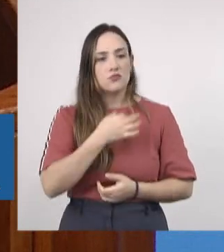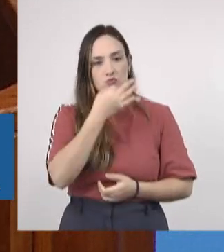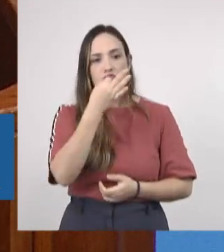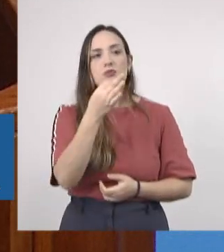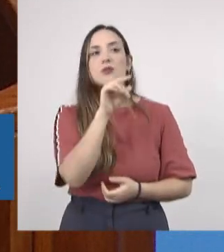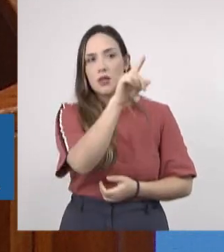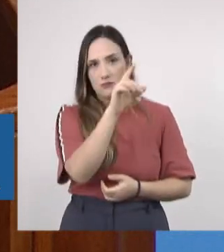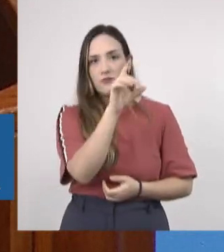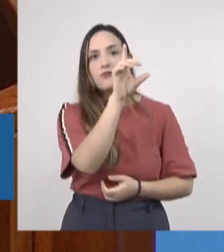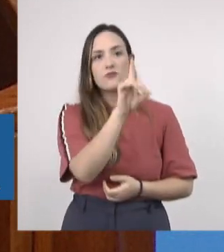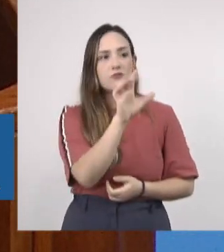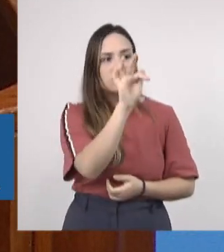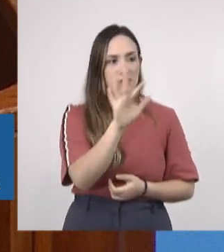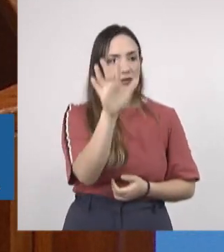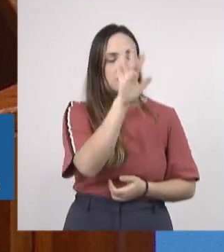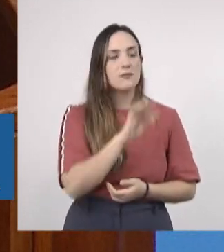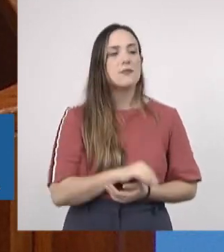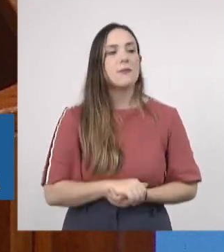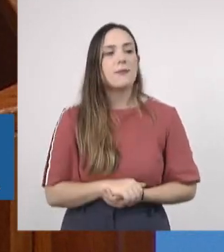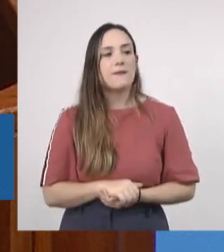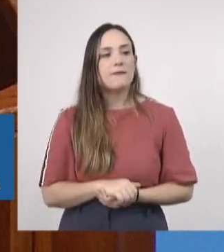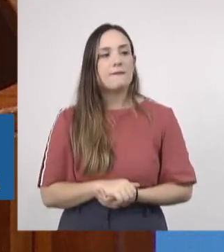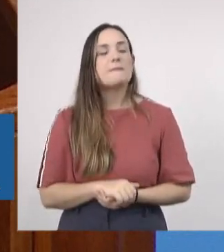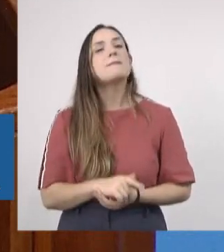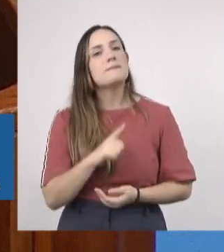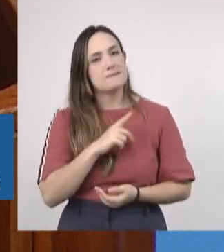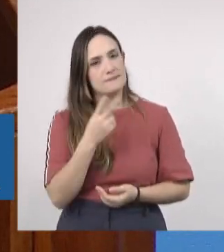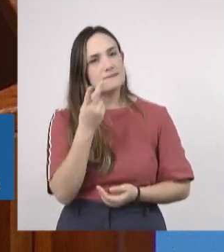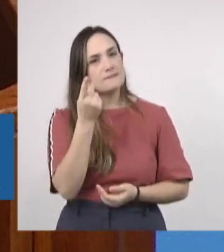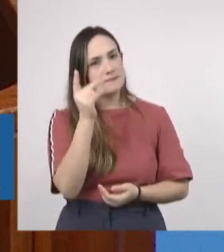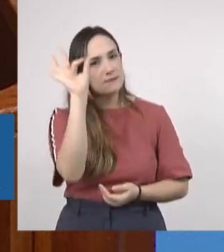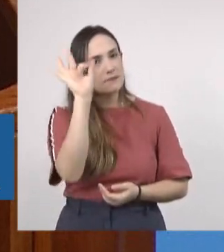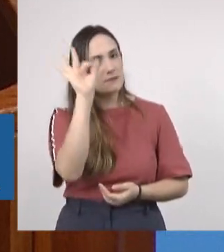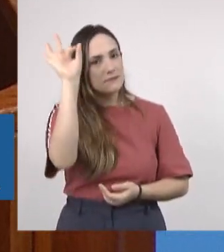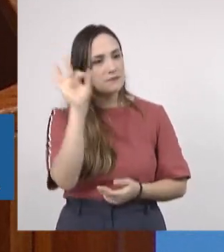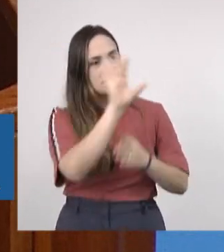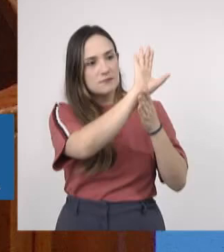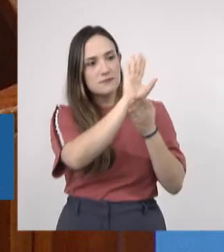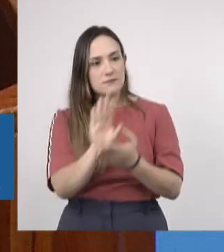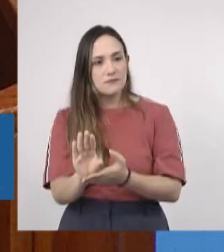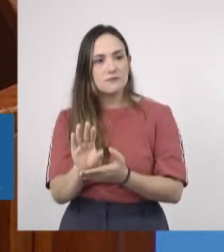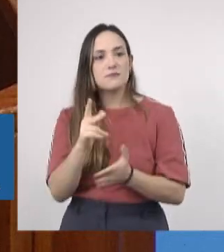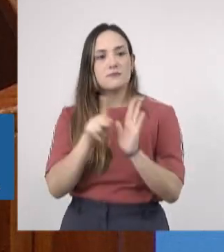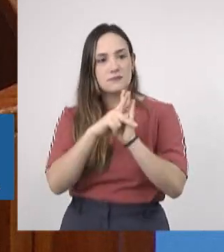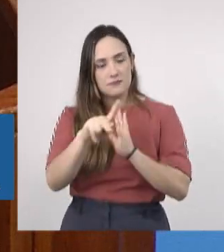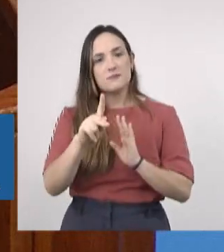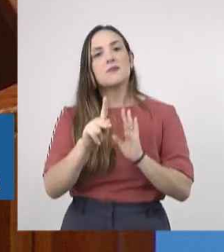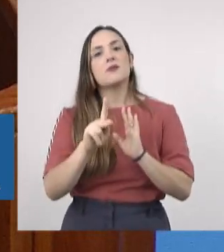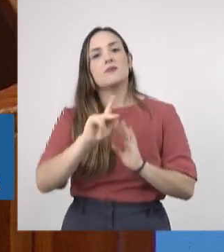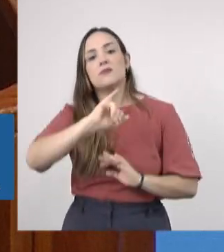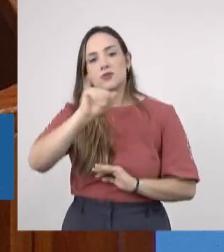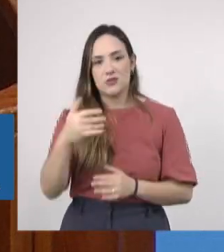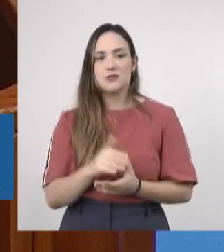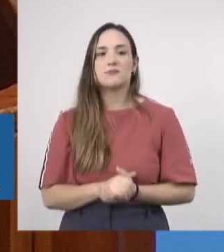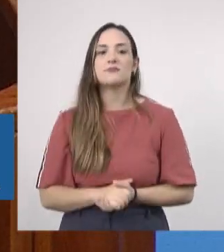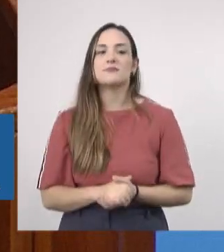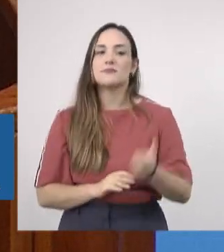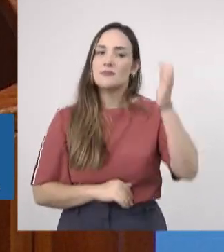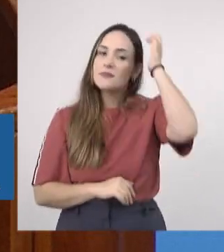à bancada federal que a gente possa destinar uma parte dessa emenda para esse teu projeto, se for passado.